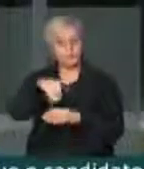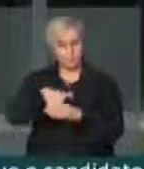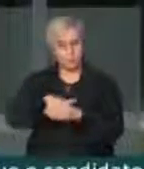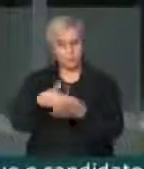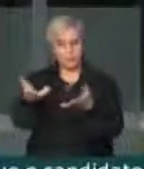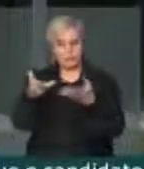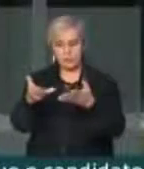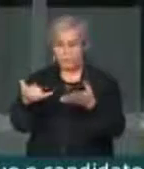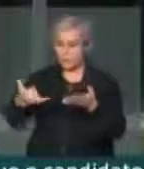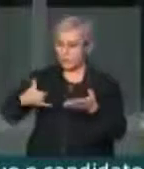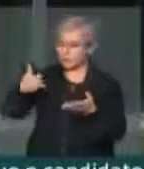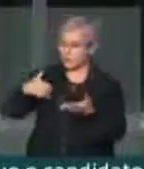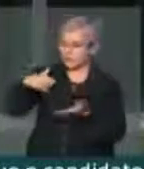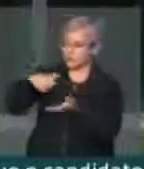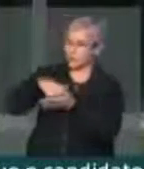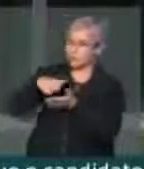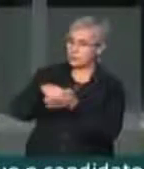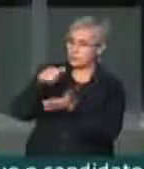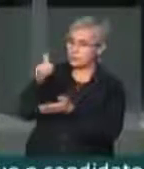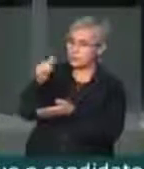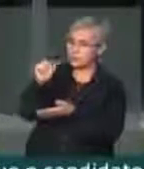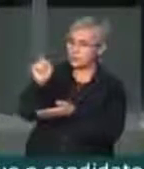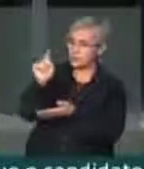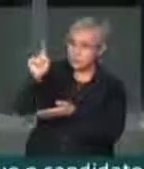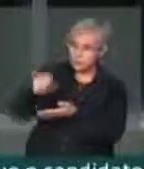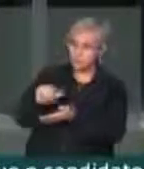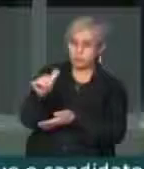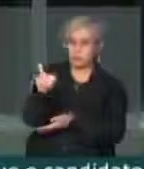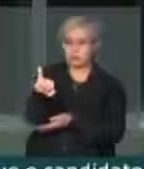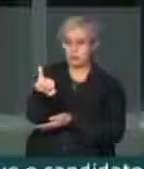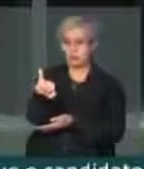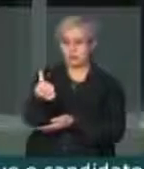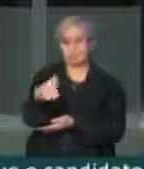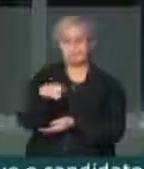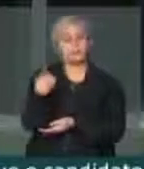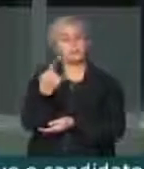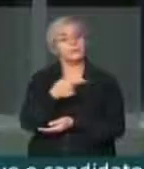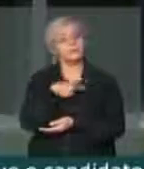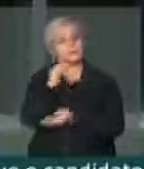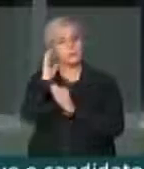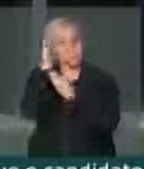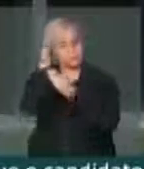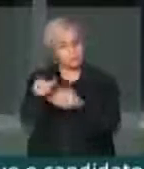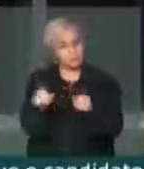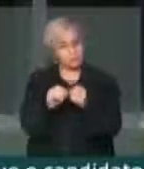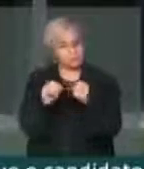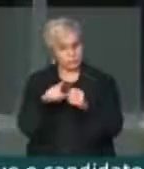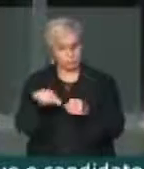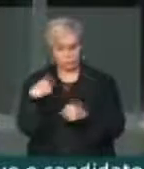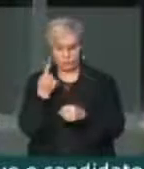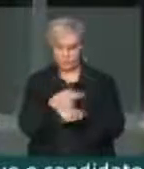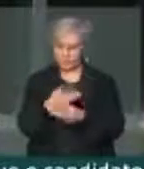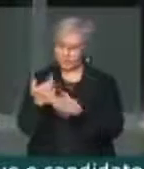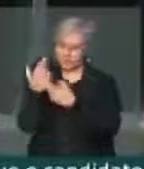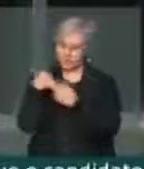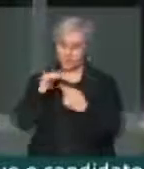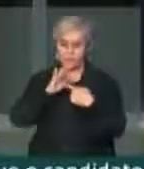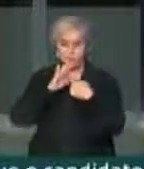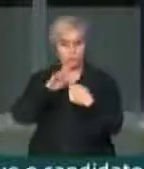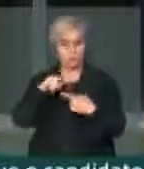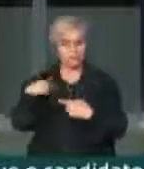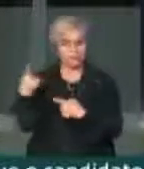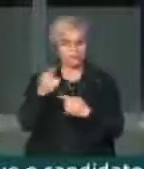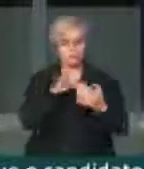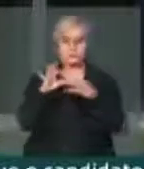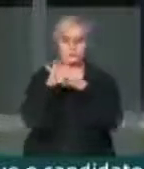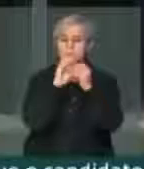quer a redução da moralidade penal. Eu sei que nós cumprimos o nosso dever, nós cumprimos a nossa obrigação e mostramos que estamos em